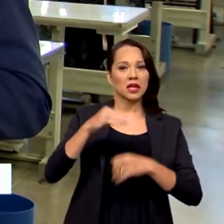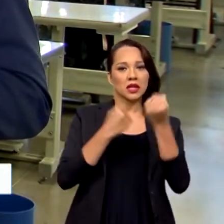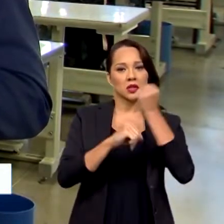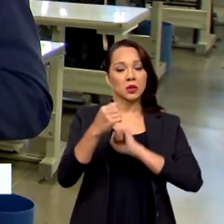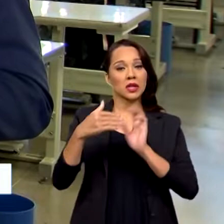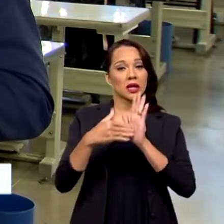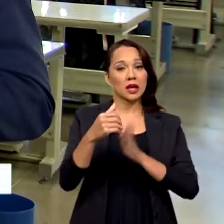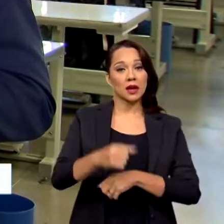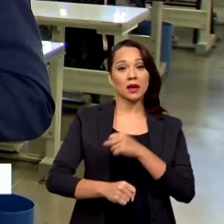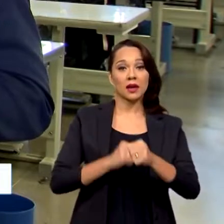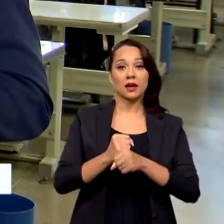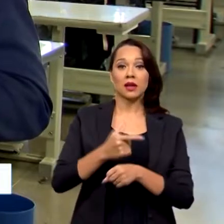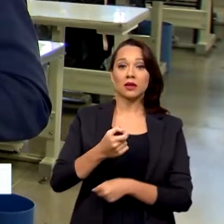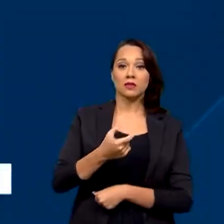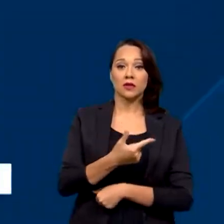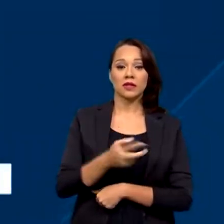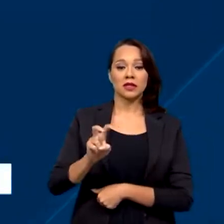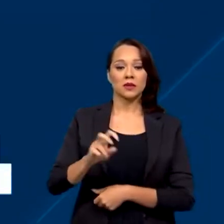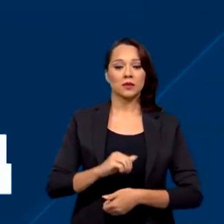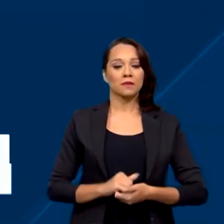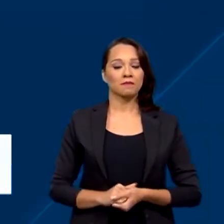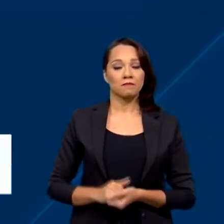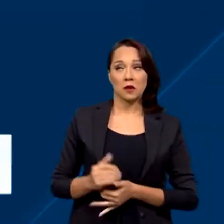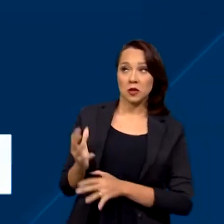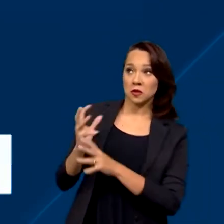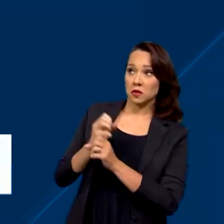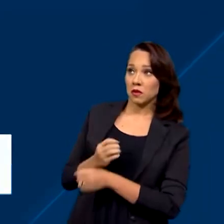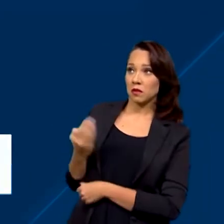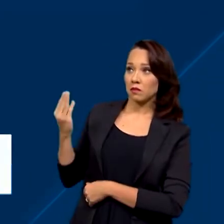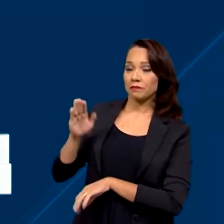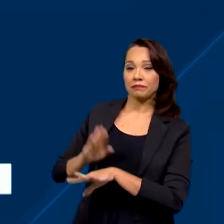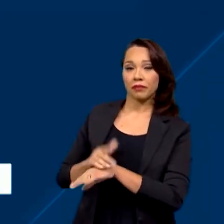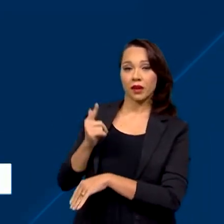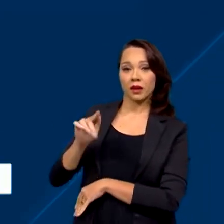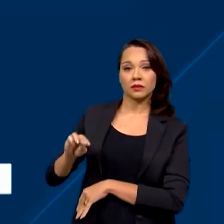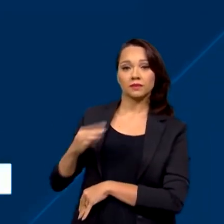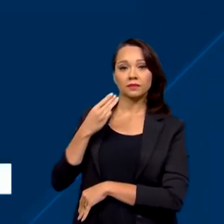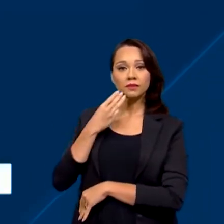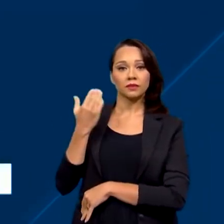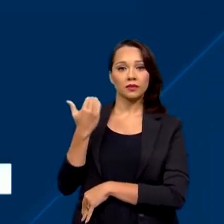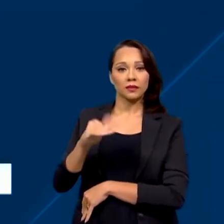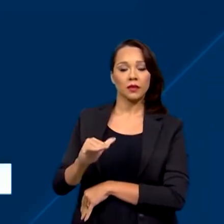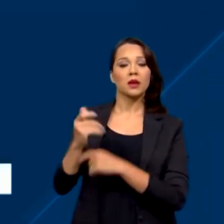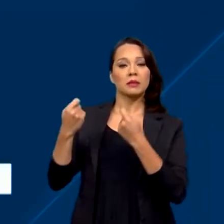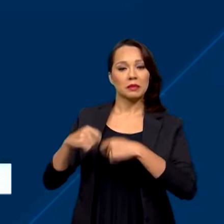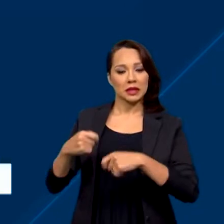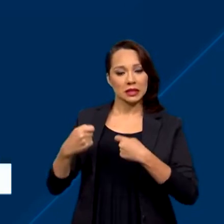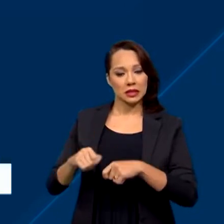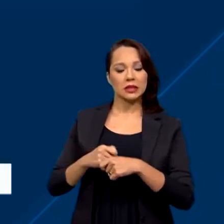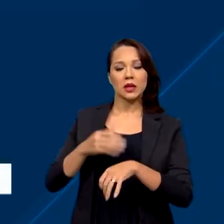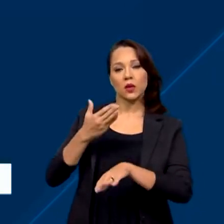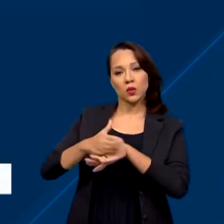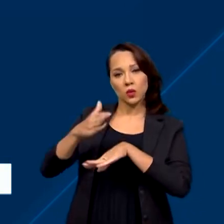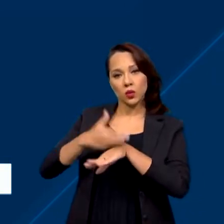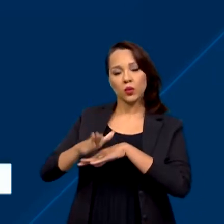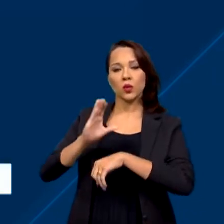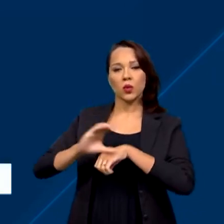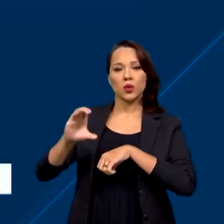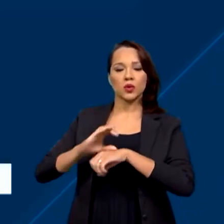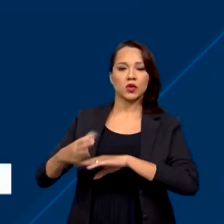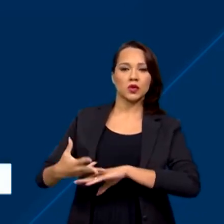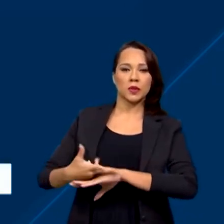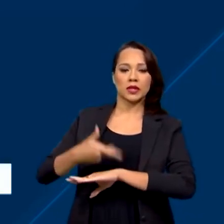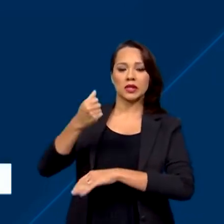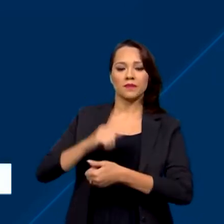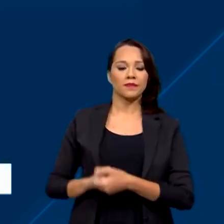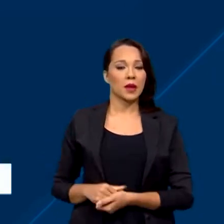até 2025. Desse total, mais de 7 milhões e meio precisam passar por formação continuada. Outros